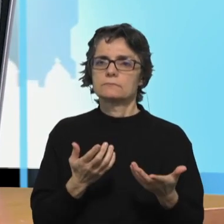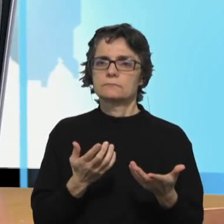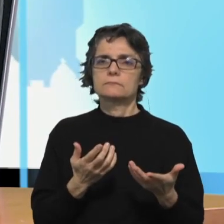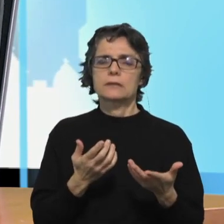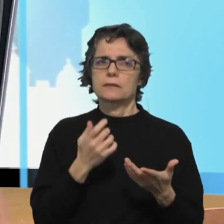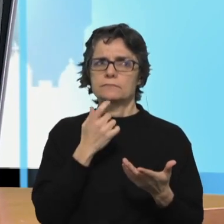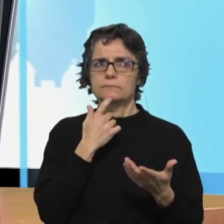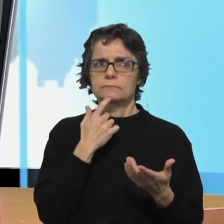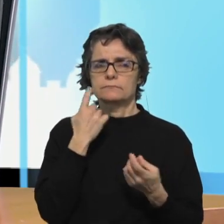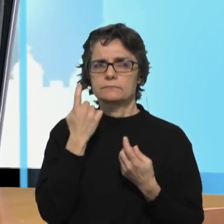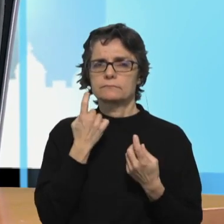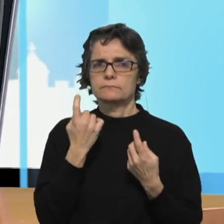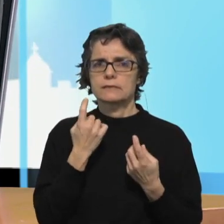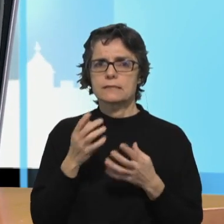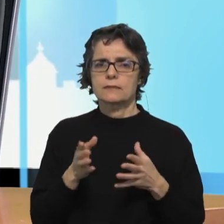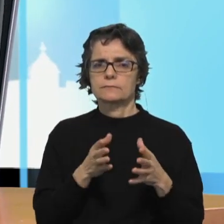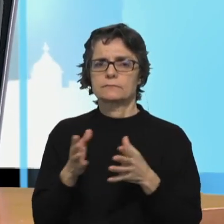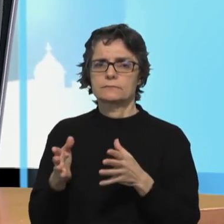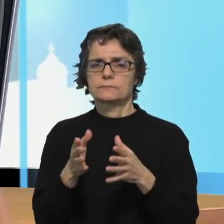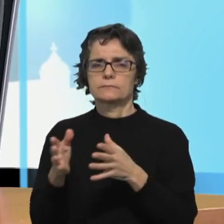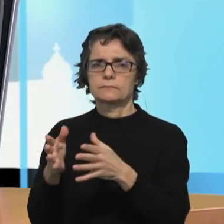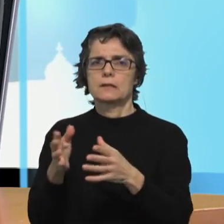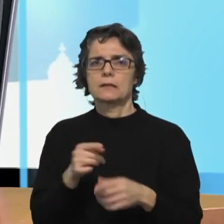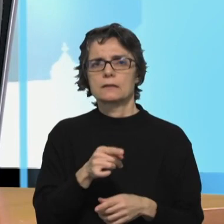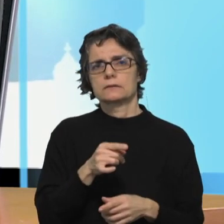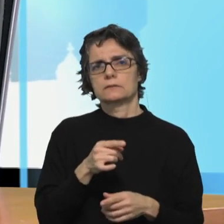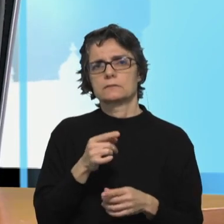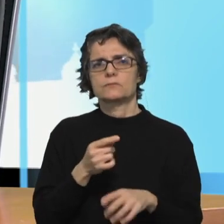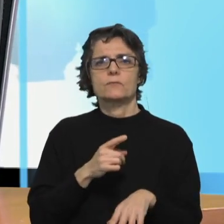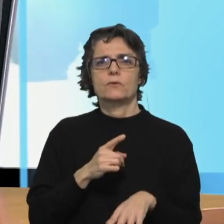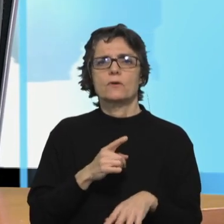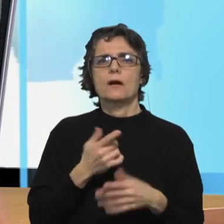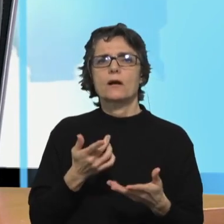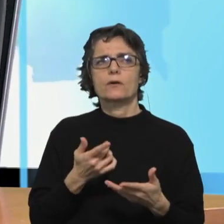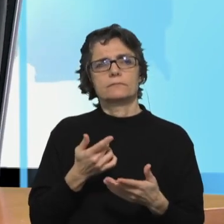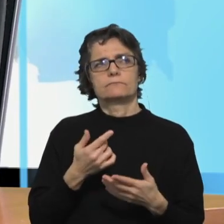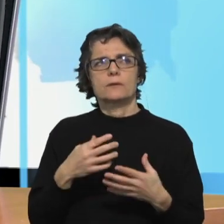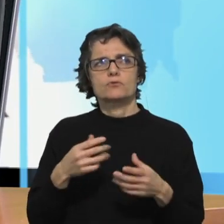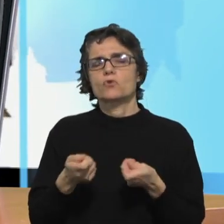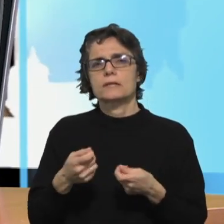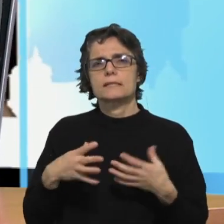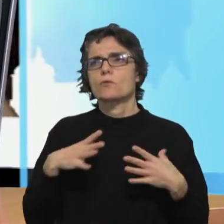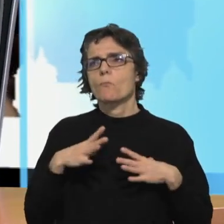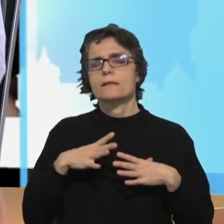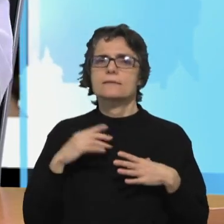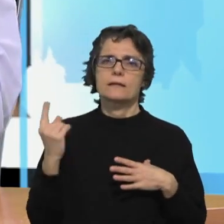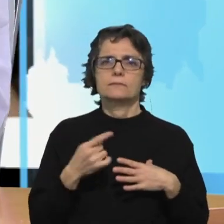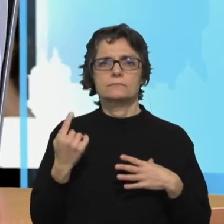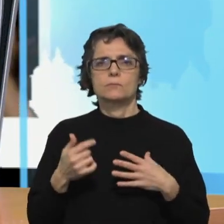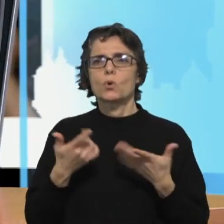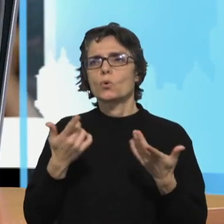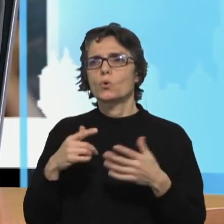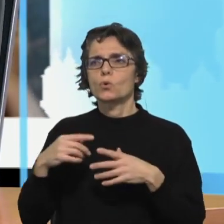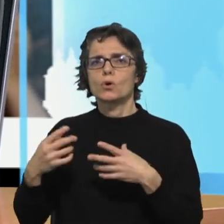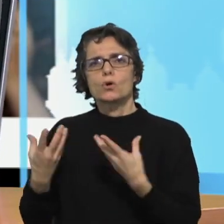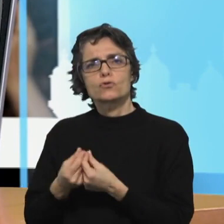não há indicações nenhumas. Diz, olha, este é um tempo para vocês. E para vocês pode ser uma coisa, olha, vamos organizar um passeio, ou coisas mais sérias, olha, vamos fazer um retiro,